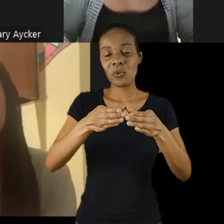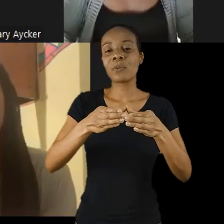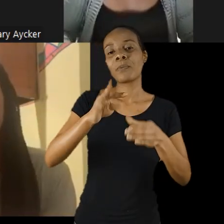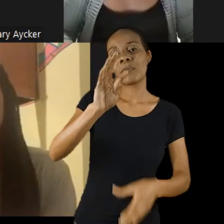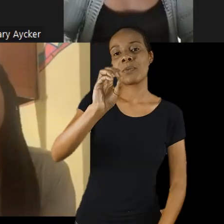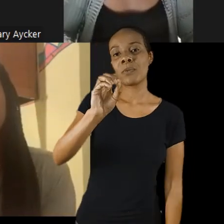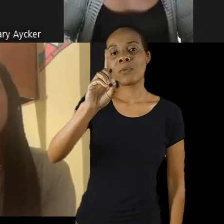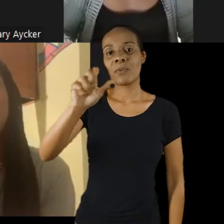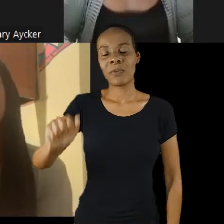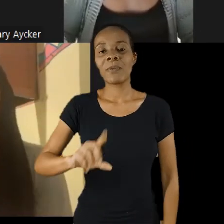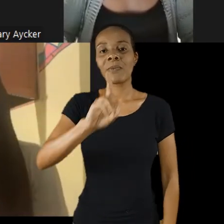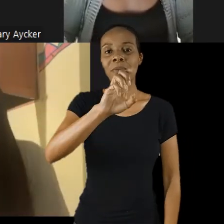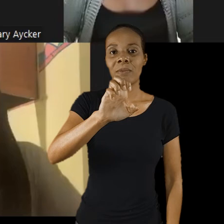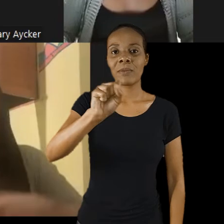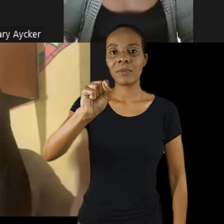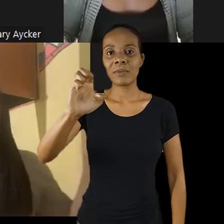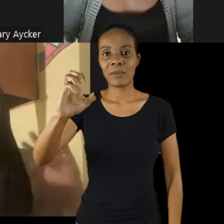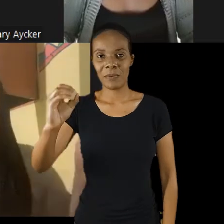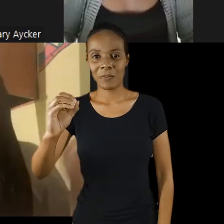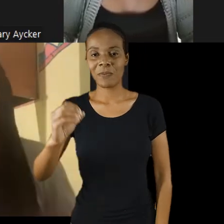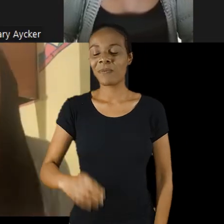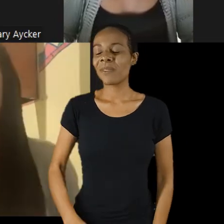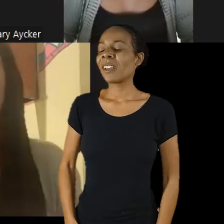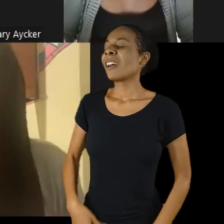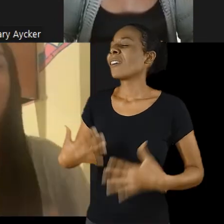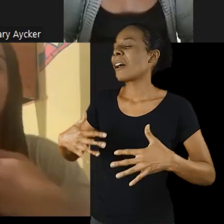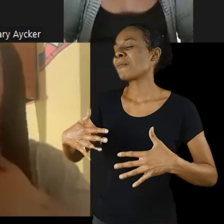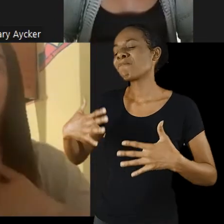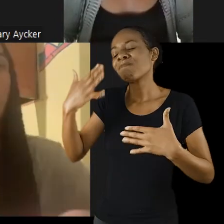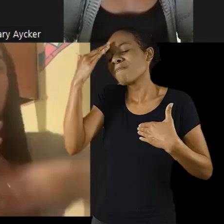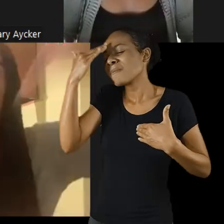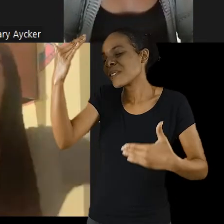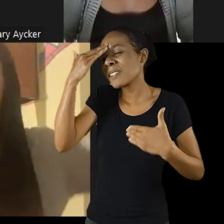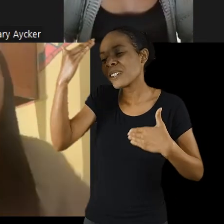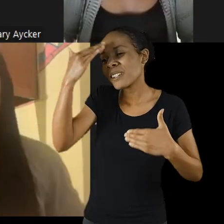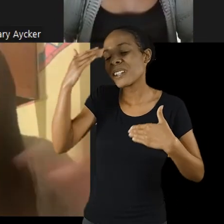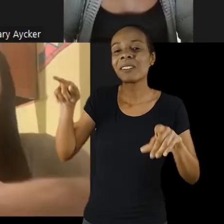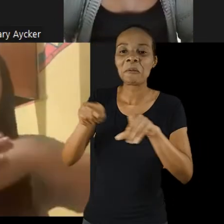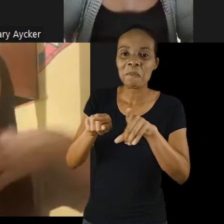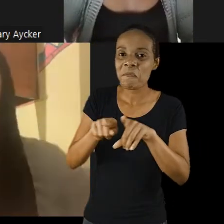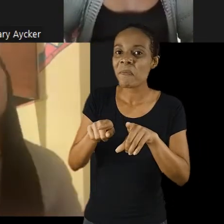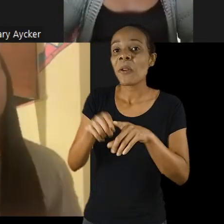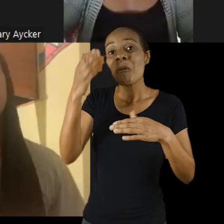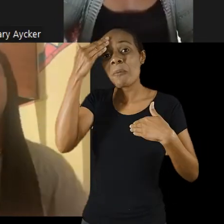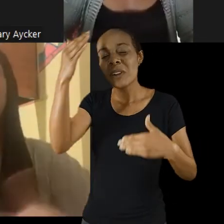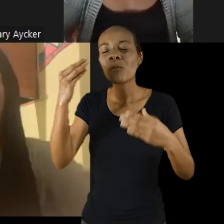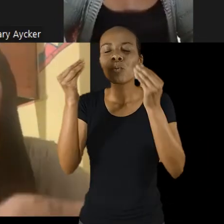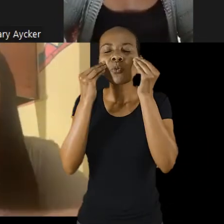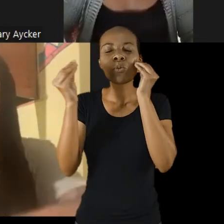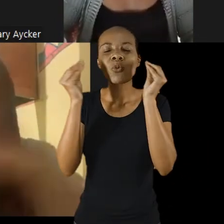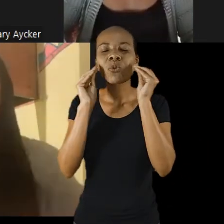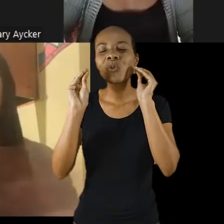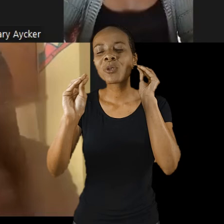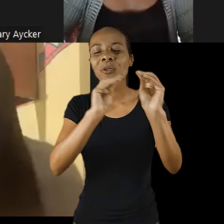tudo. Obrigada. Gente, muito obrigada também, tá? Quero agradecer mais uma vez, obrigada, mandar um beijo para todo mundo, dizer que quero muito ir